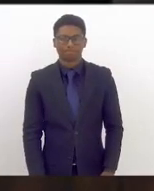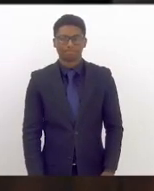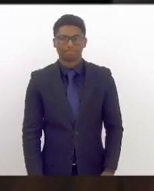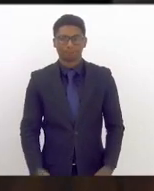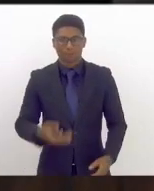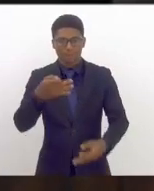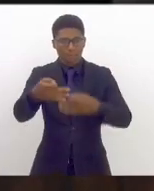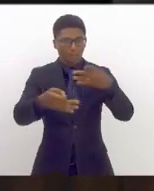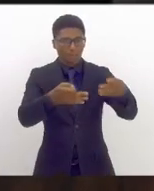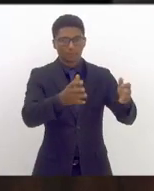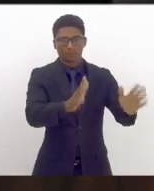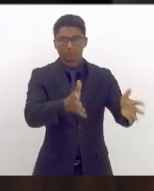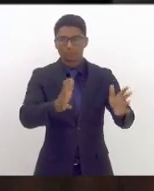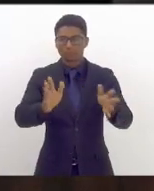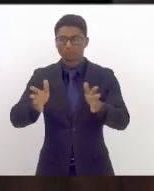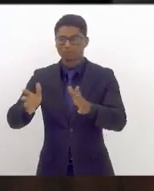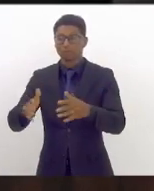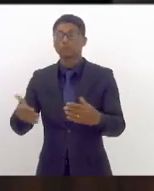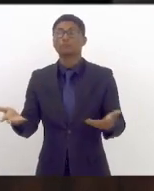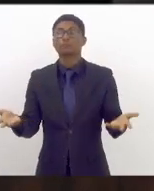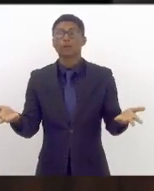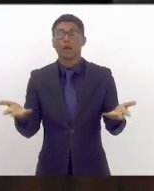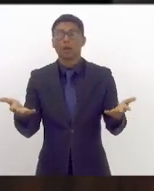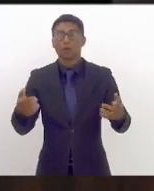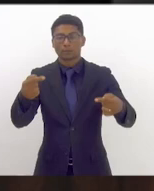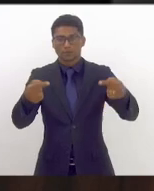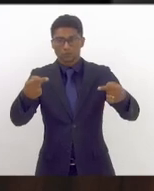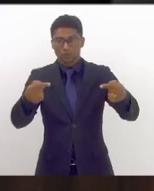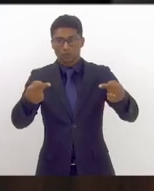com os pareceres emitidos